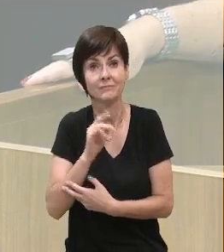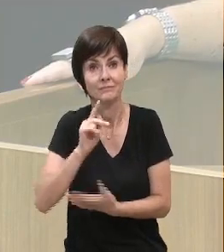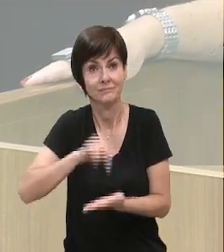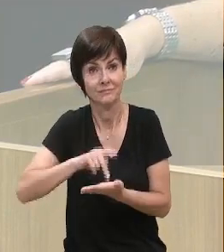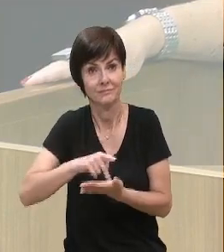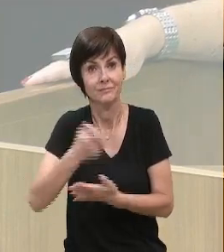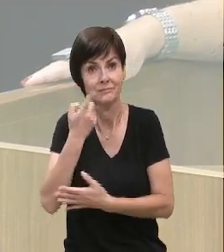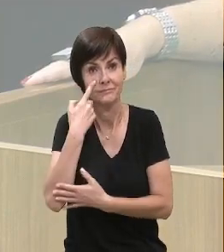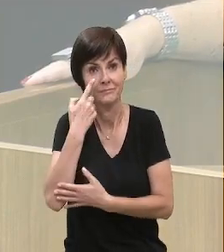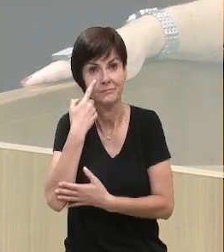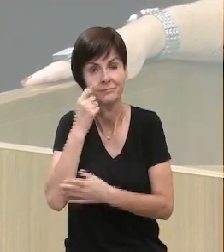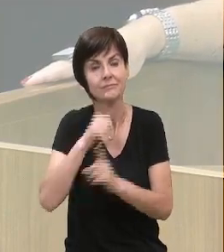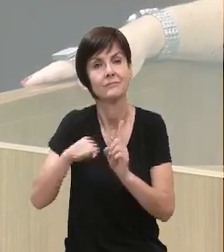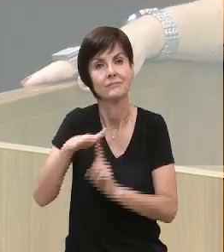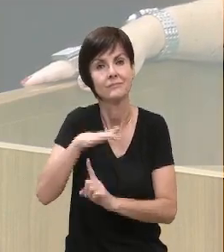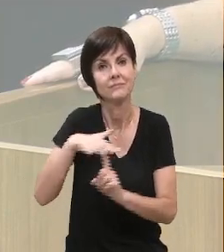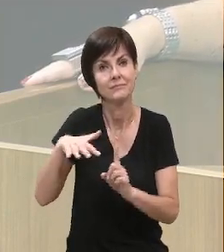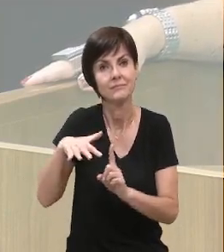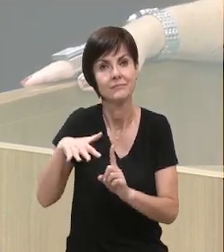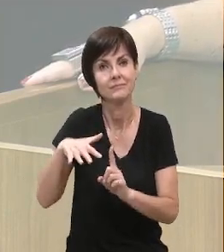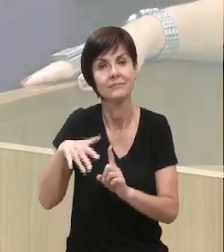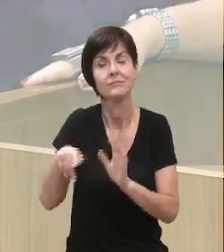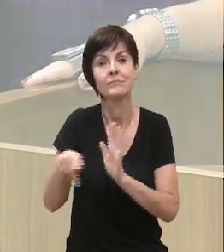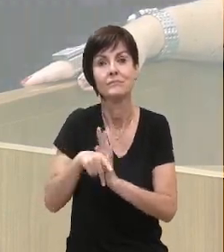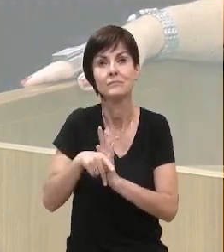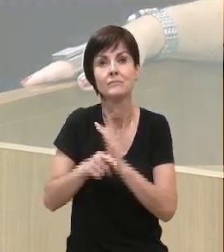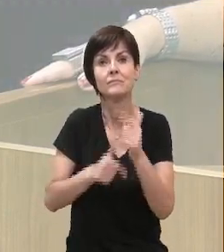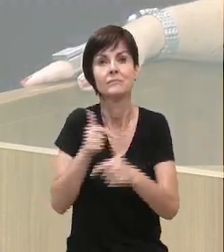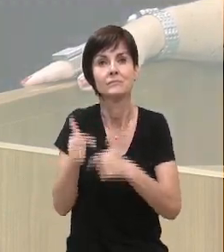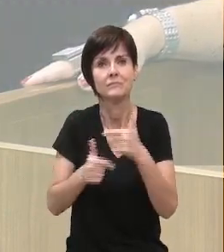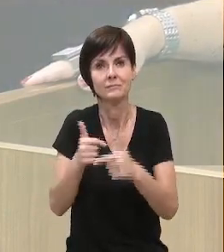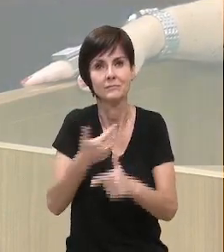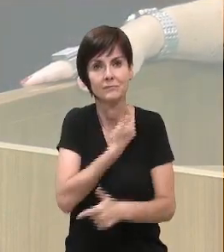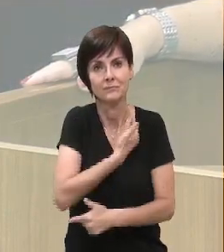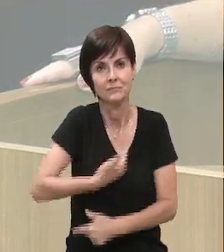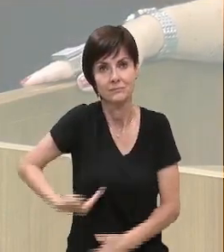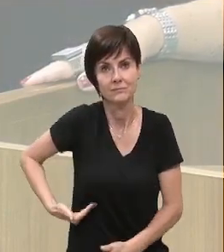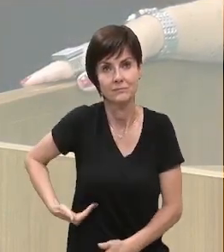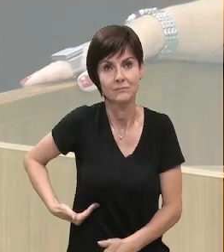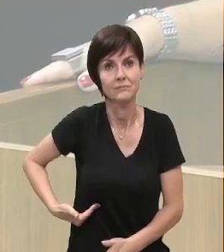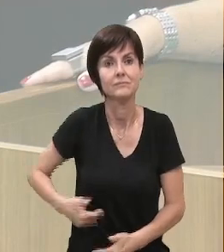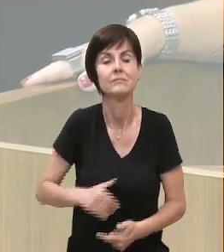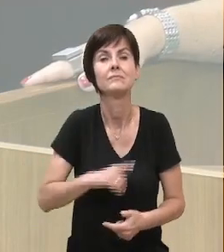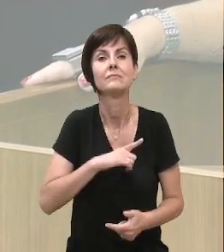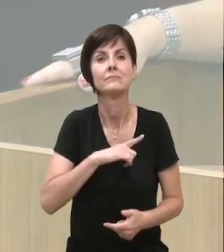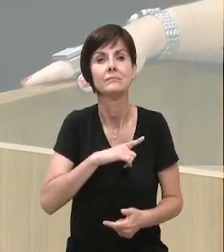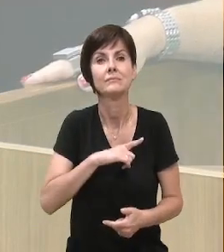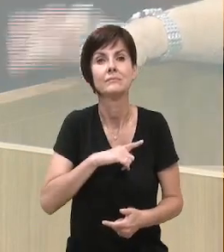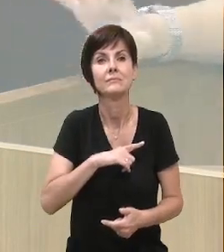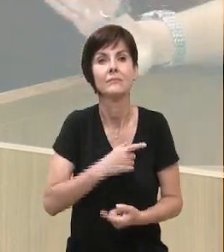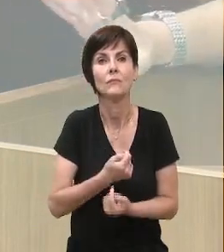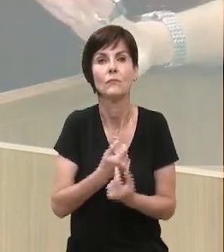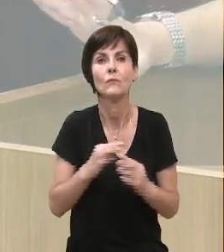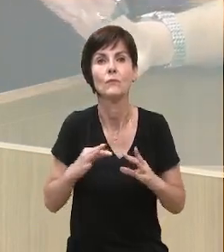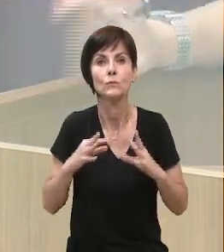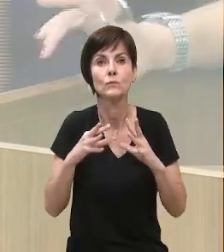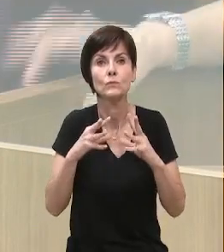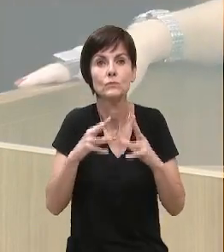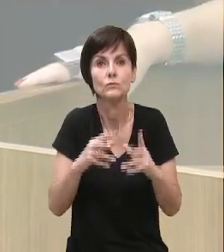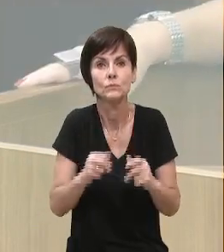ver na sociedade, no próprio serviço público, hoje nós temos, na grande maioria